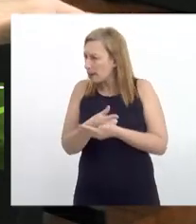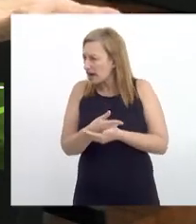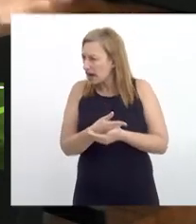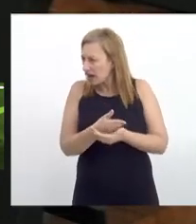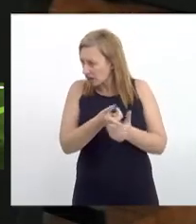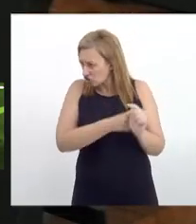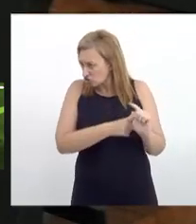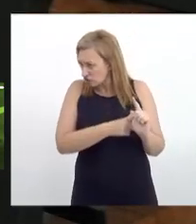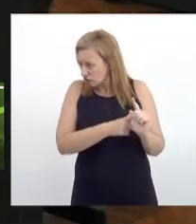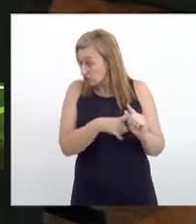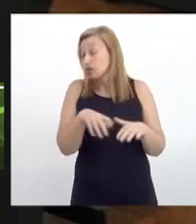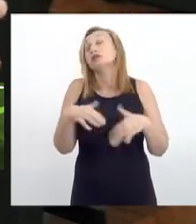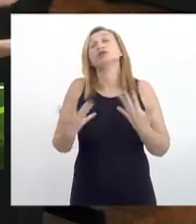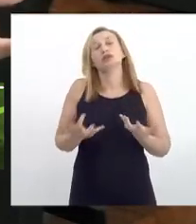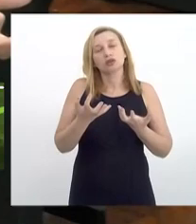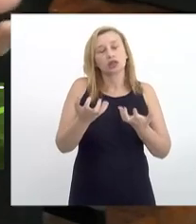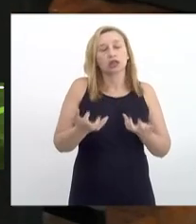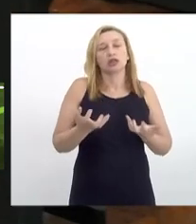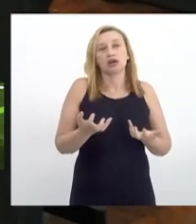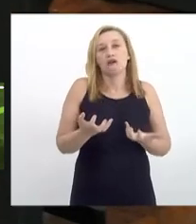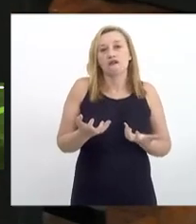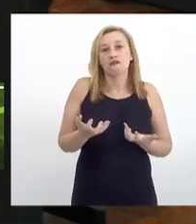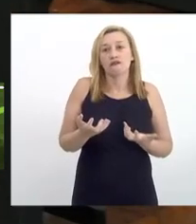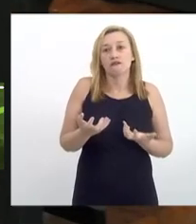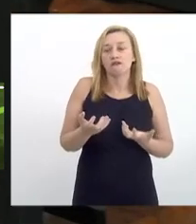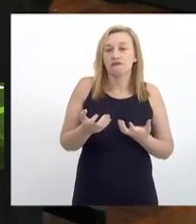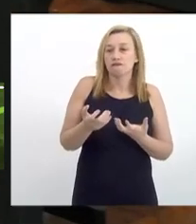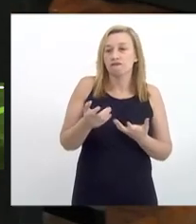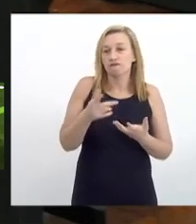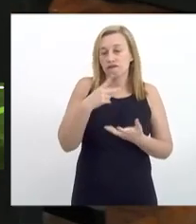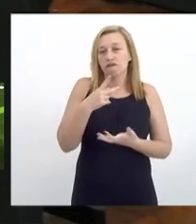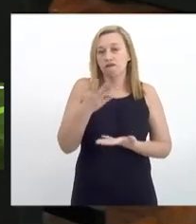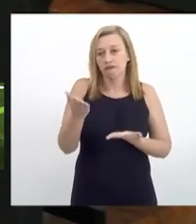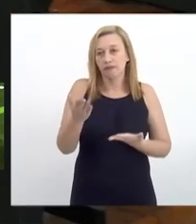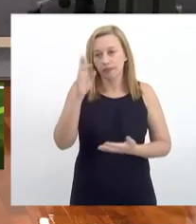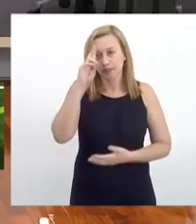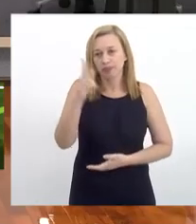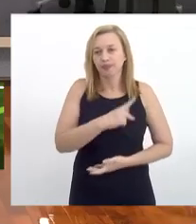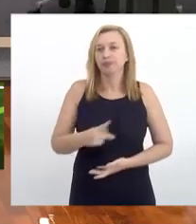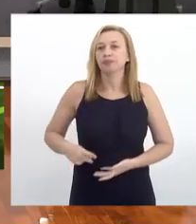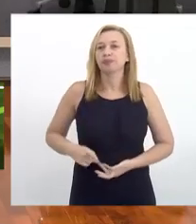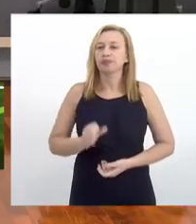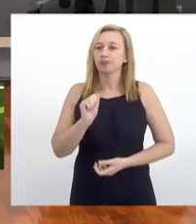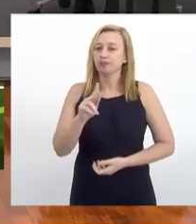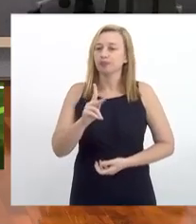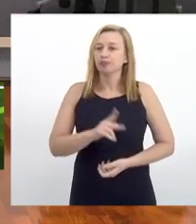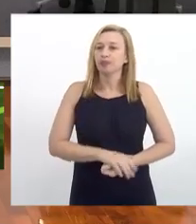da dívida? Então, eu queria fazer essa ponderação, presidente. Ok.